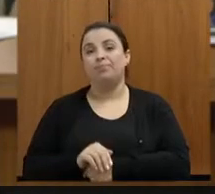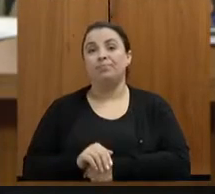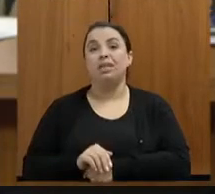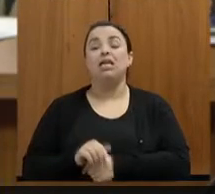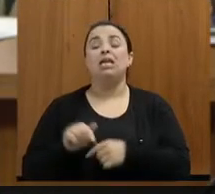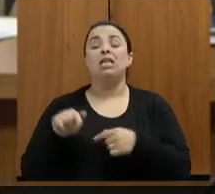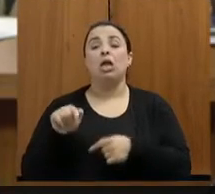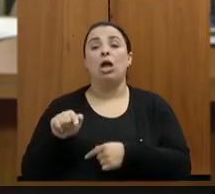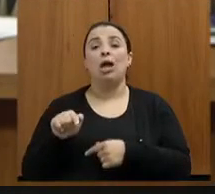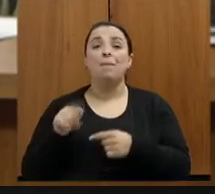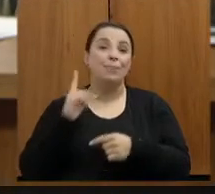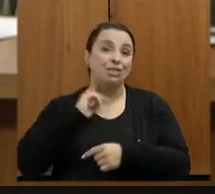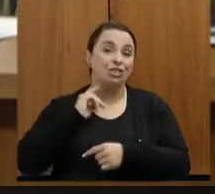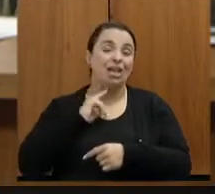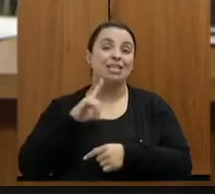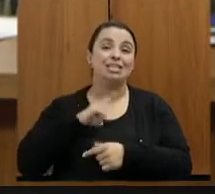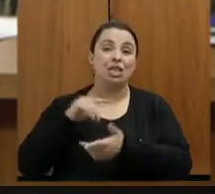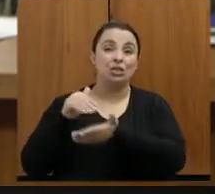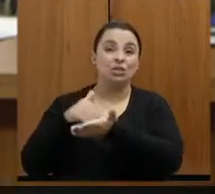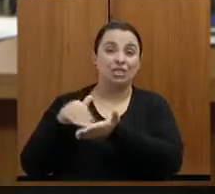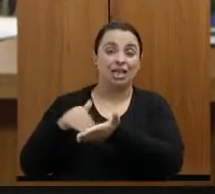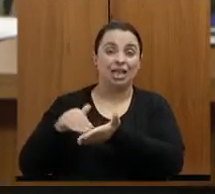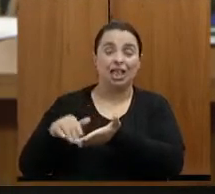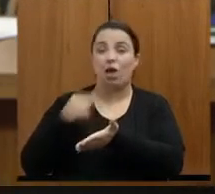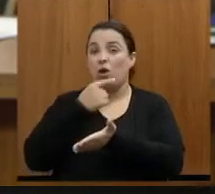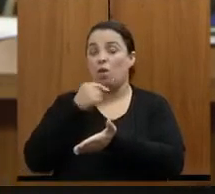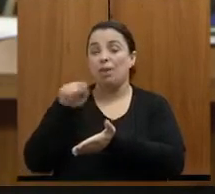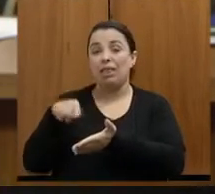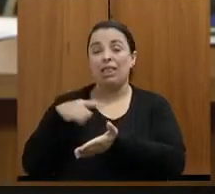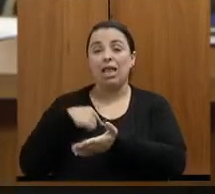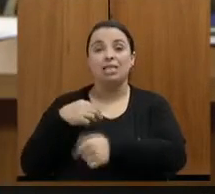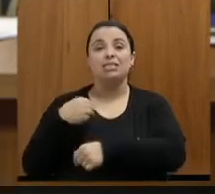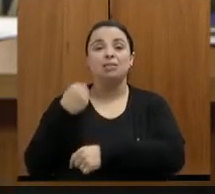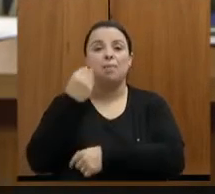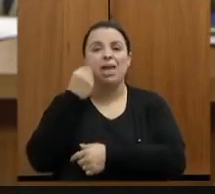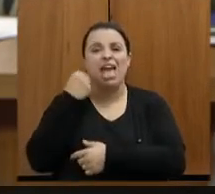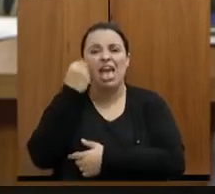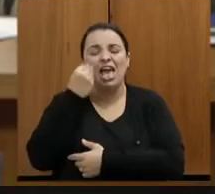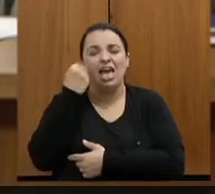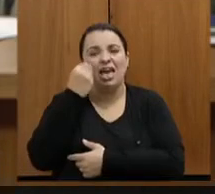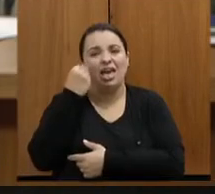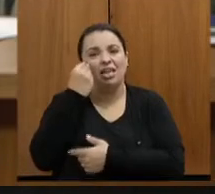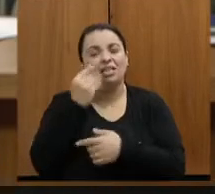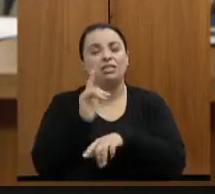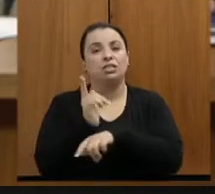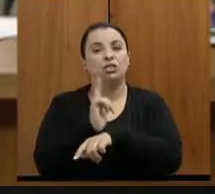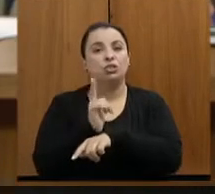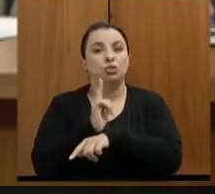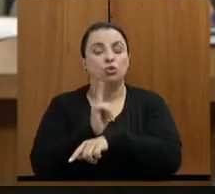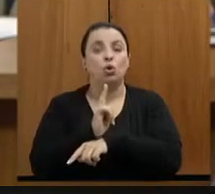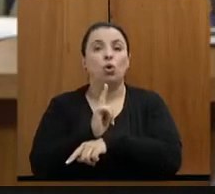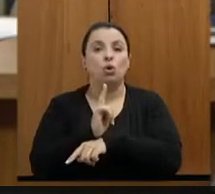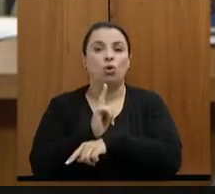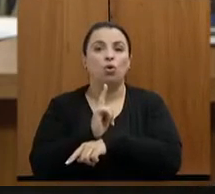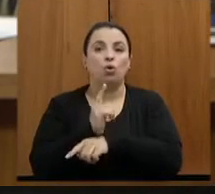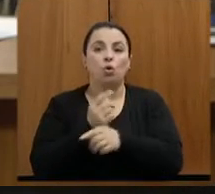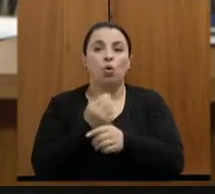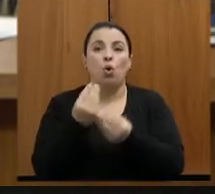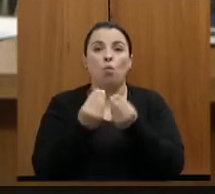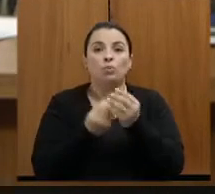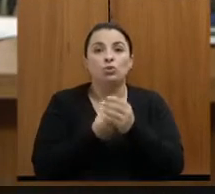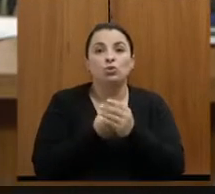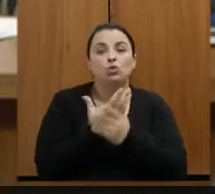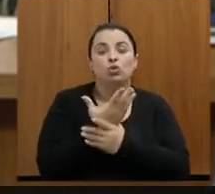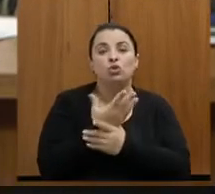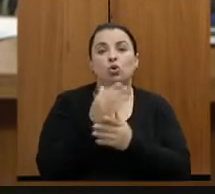satisfação de ter um secretário de desenvolvimento econômico que viveu a gestação do programa Minas Reúbe. E, dentro de